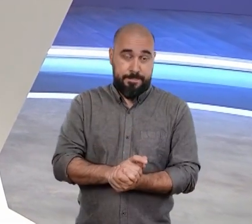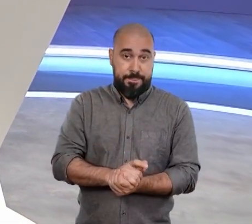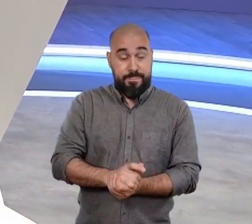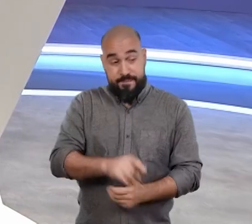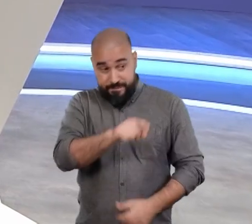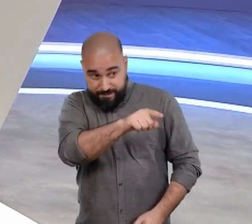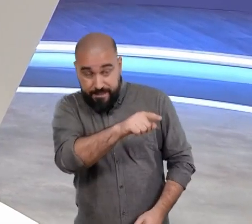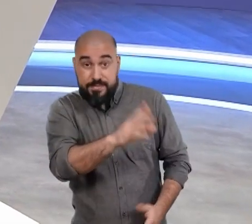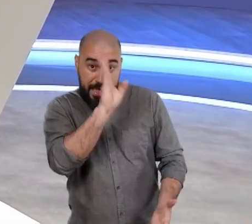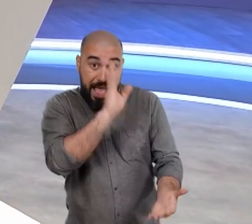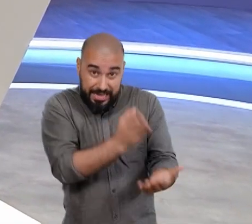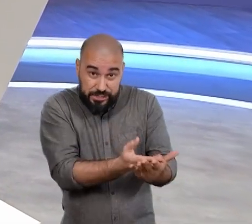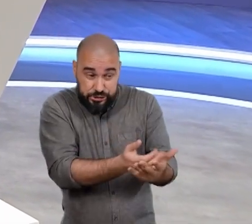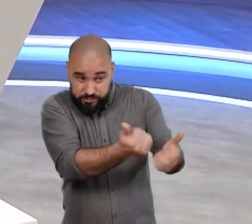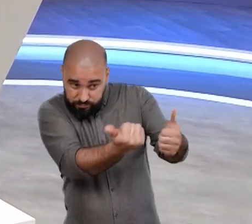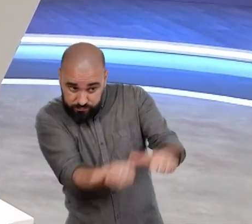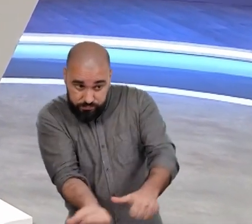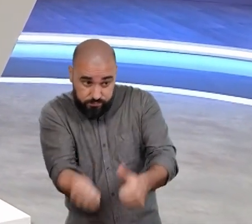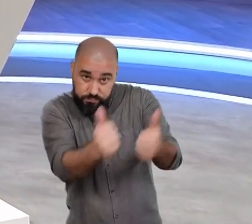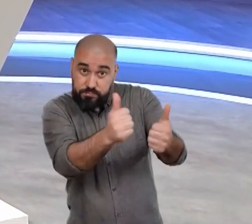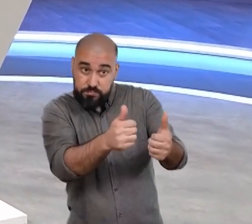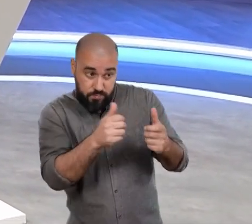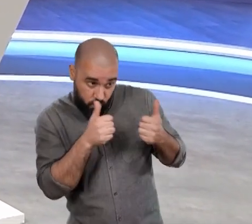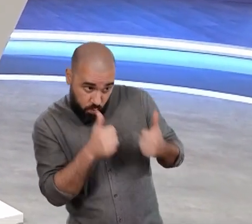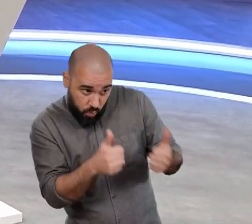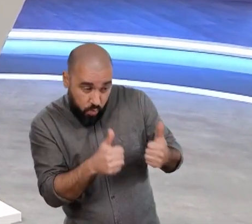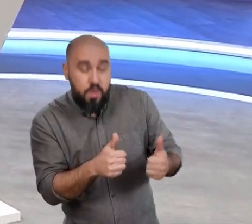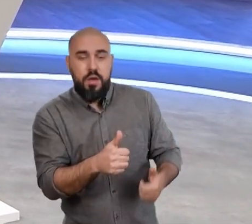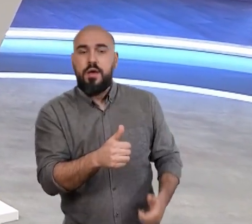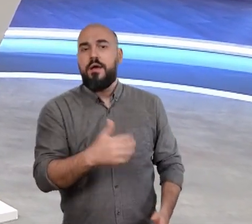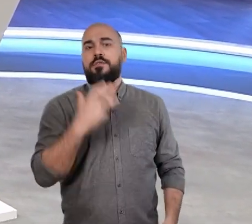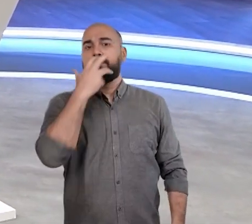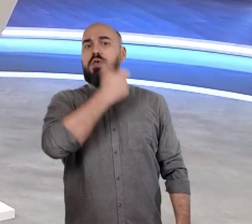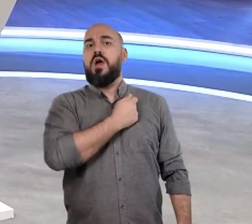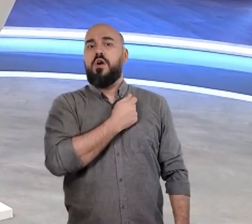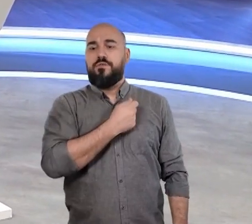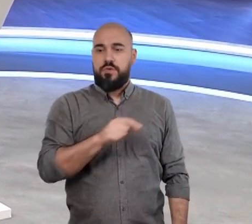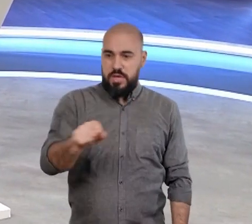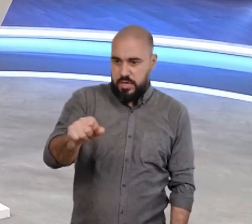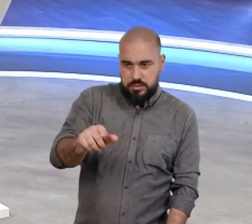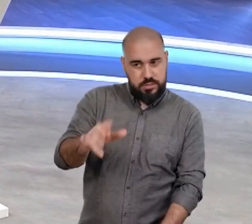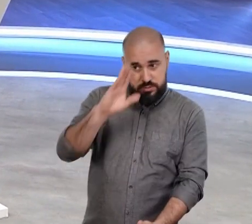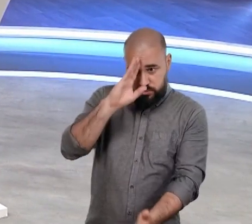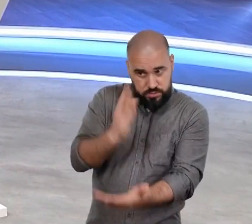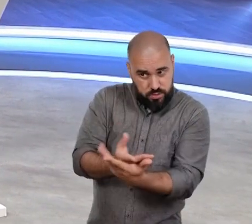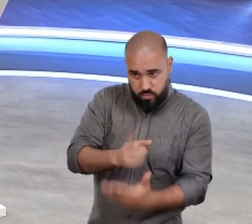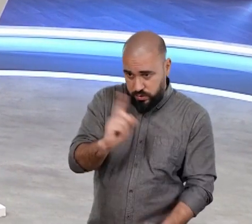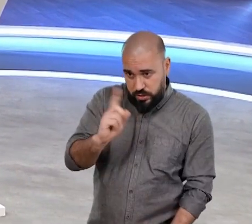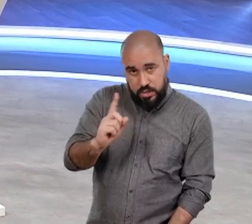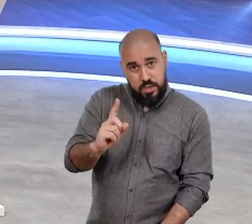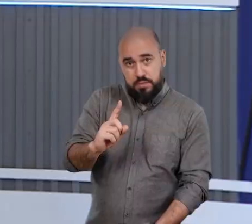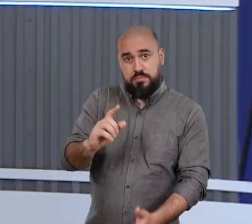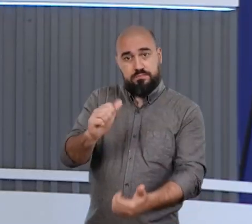esse salva. Agora, quem não crê está perdido, porque quem não crê não passa pelo batismo. Então,